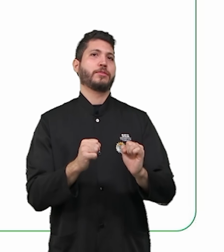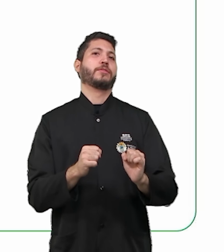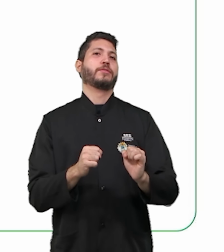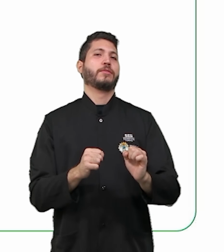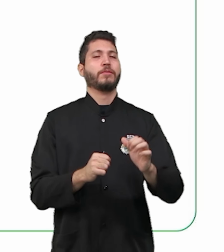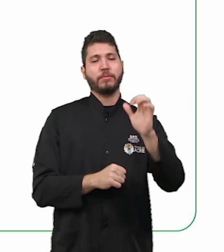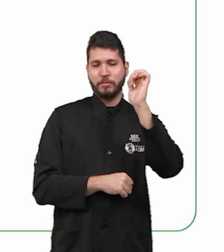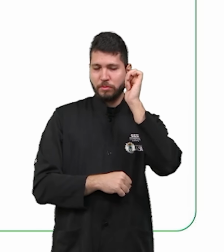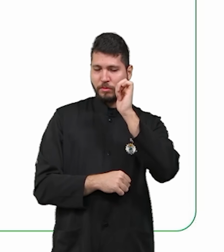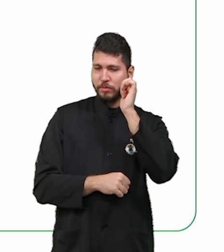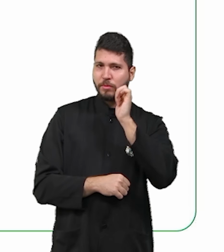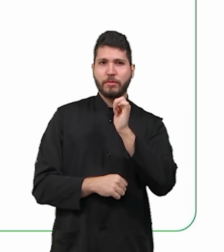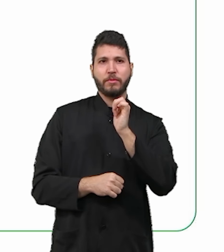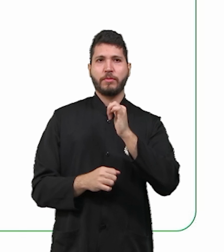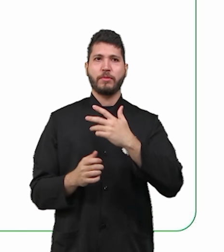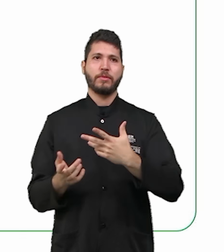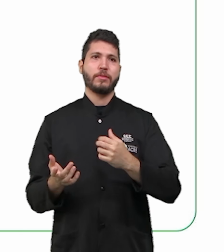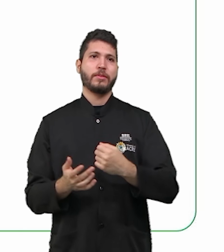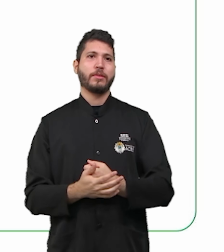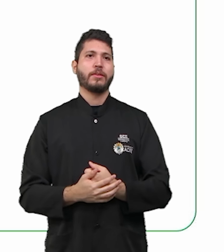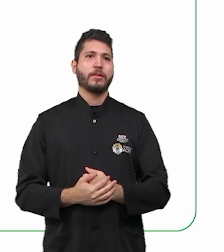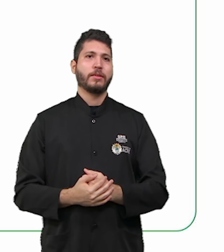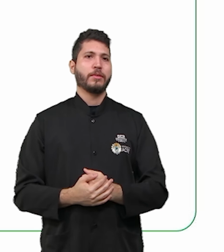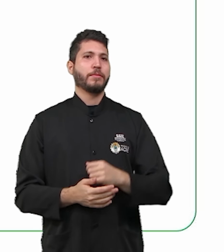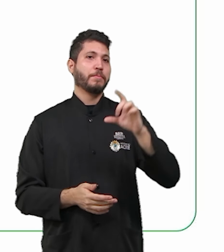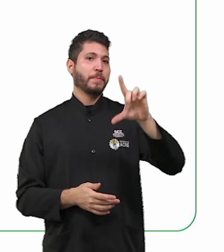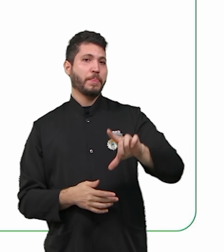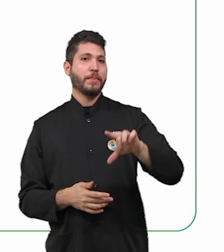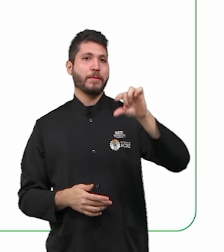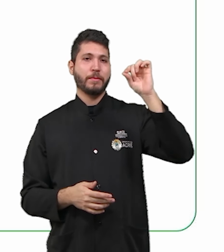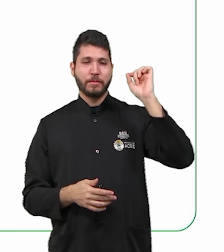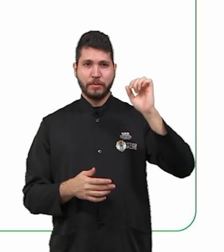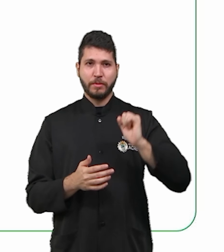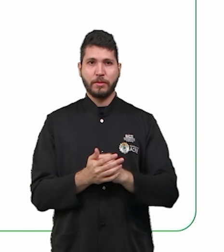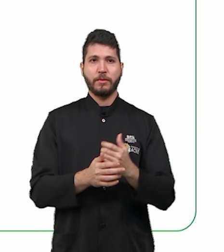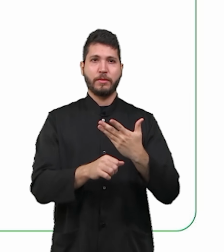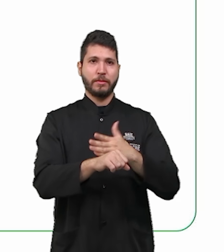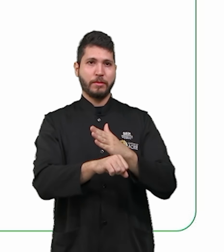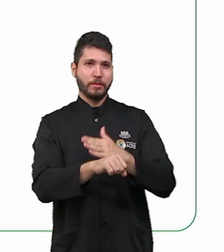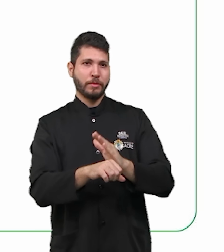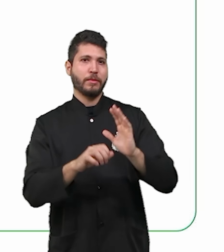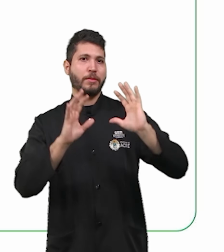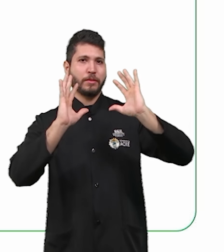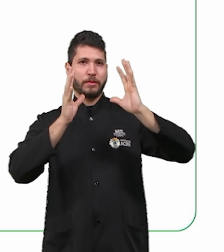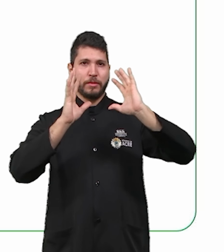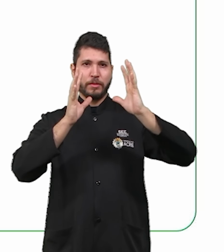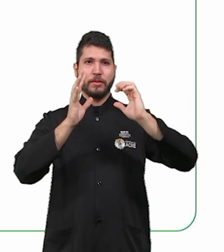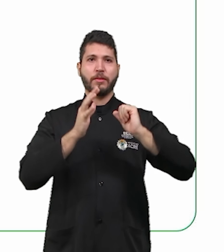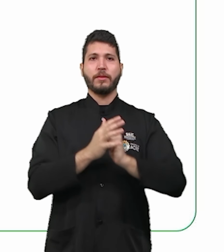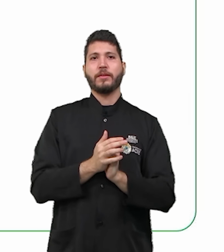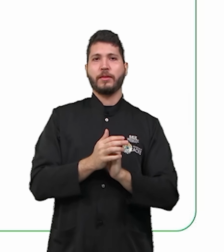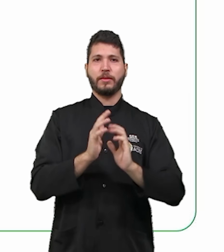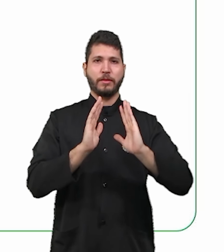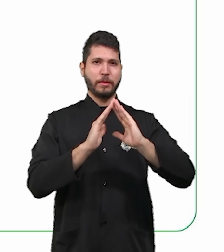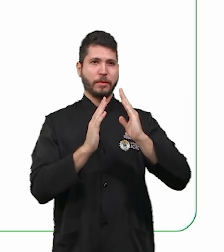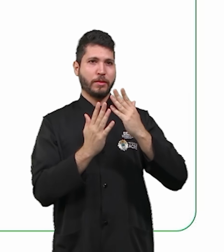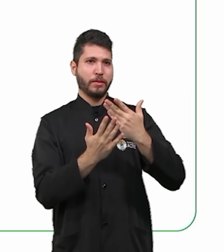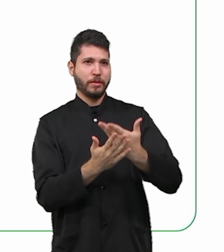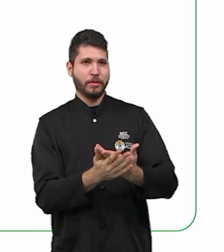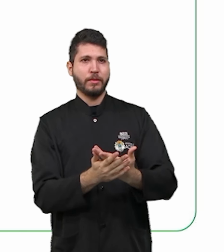aí? Prefiero fomentar a prática del vôlei sentado en mi escuela a ignorar